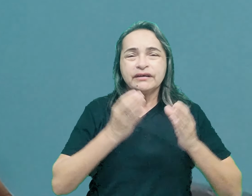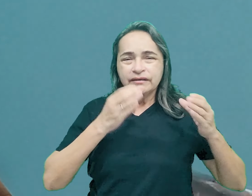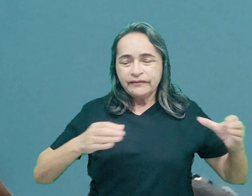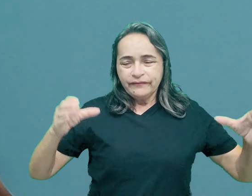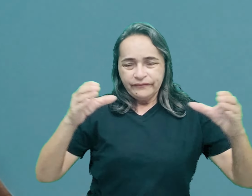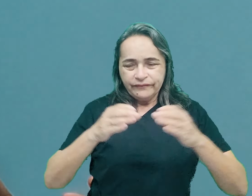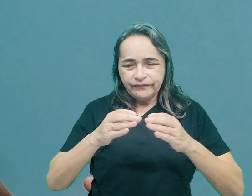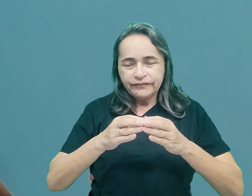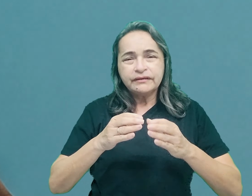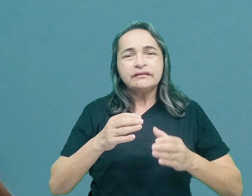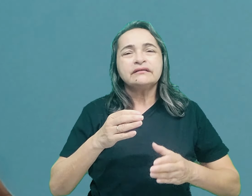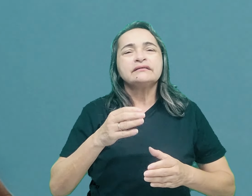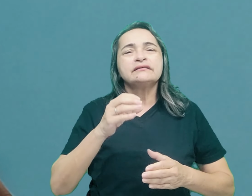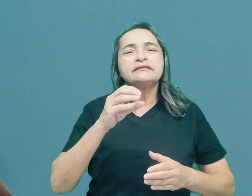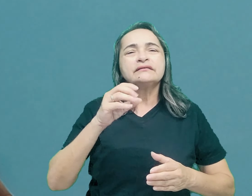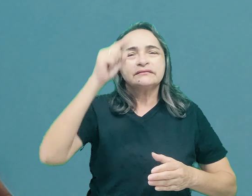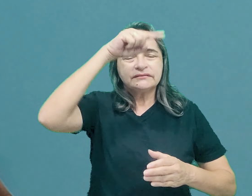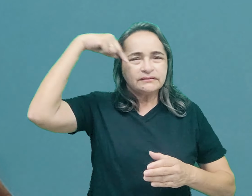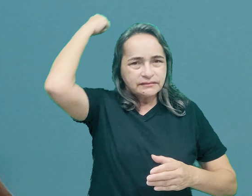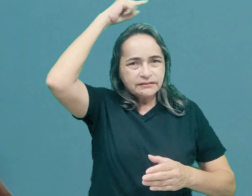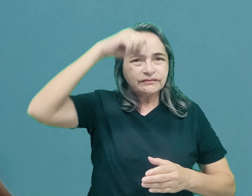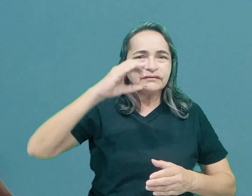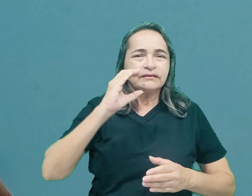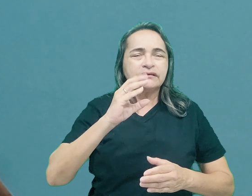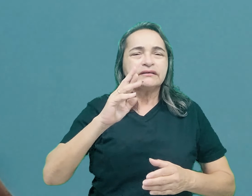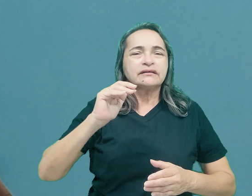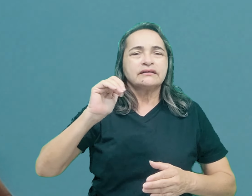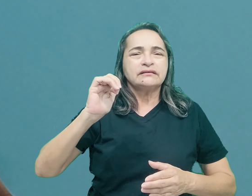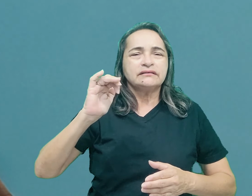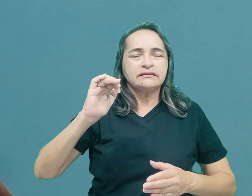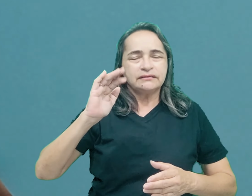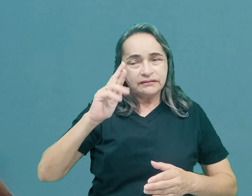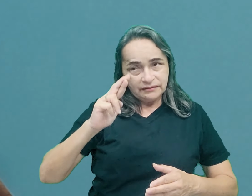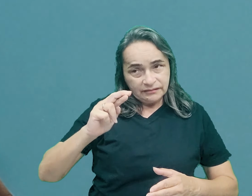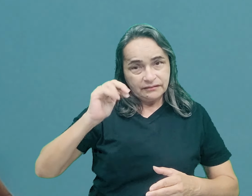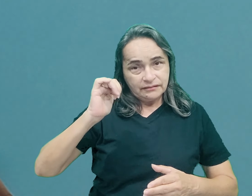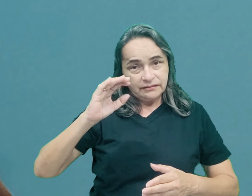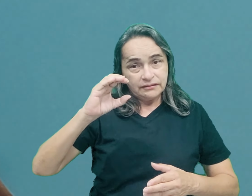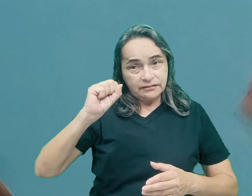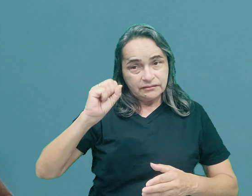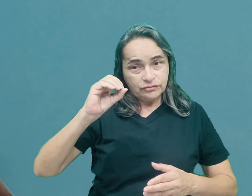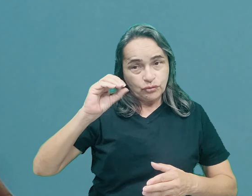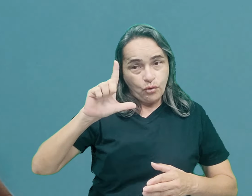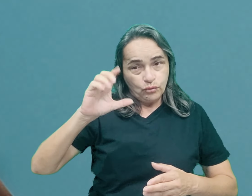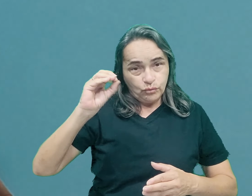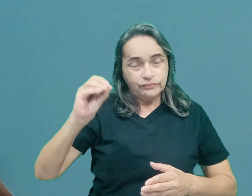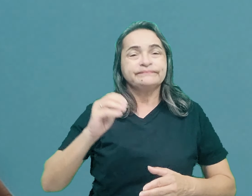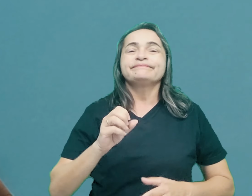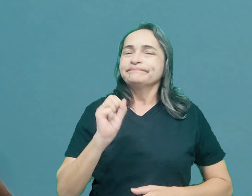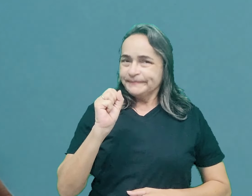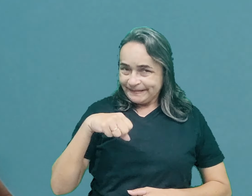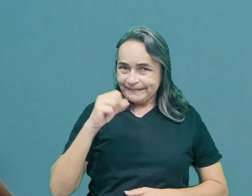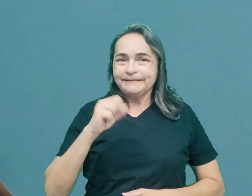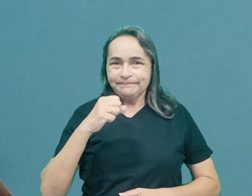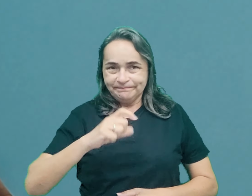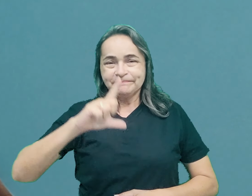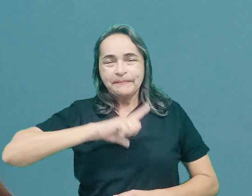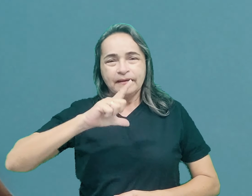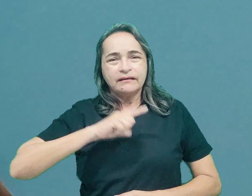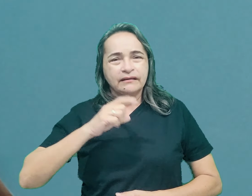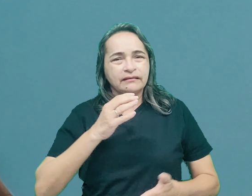Nova? Só Vila de São Crisólogo, sim. Vila de São Crisólogo, chegou sim. Existem documentos que provam isso.